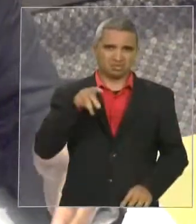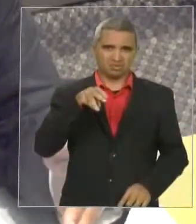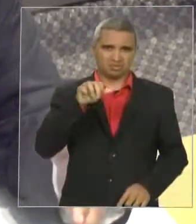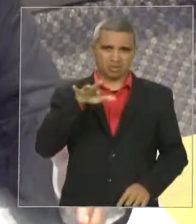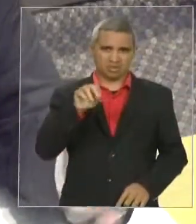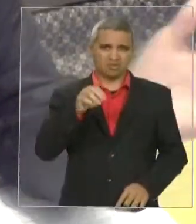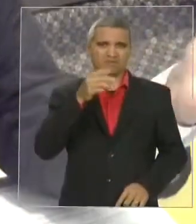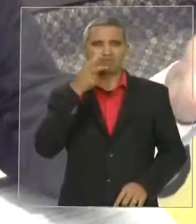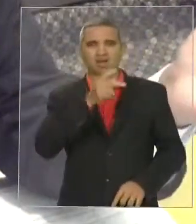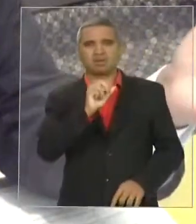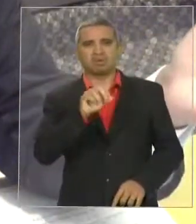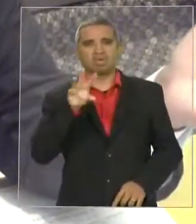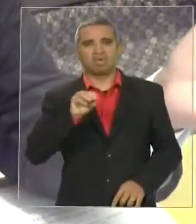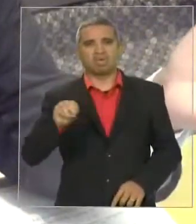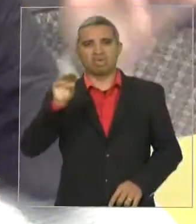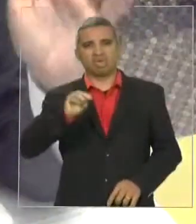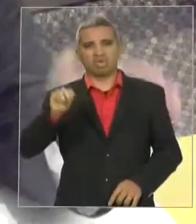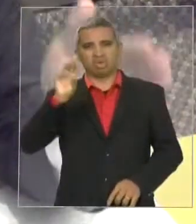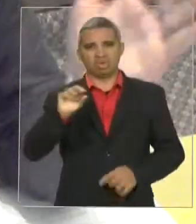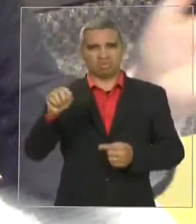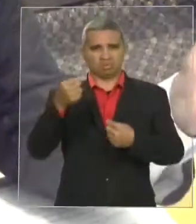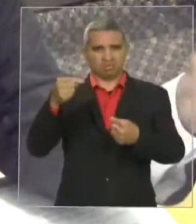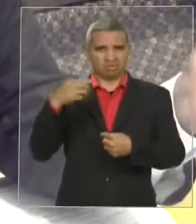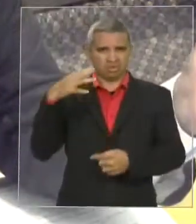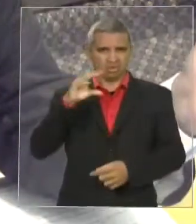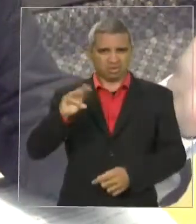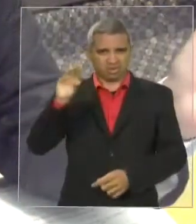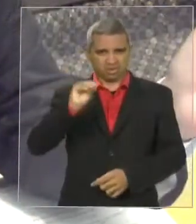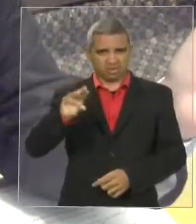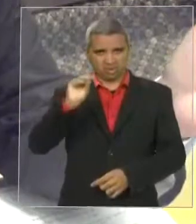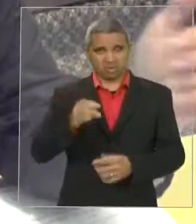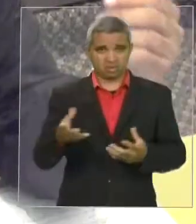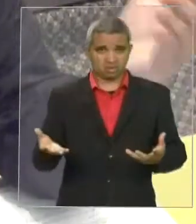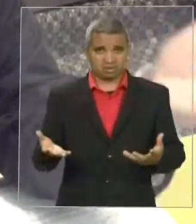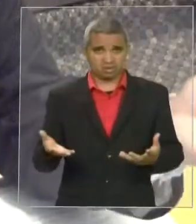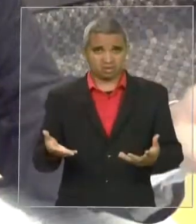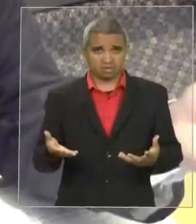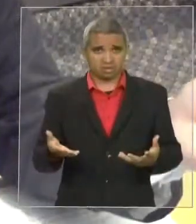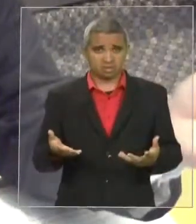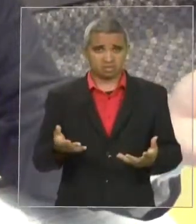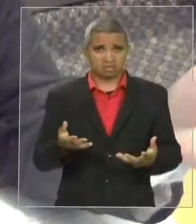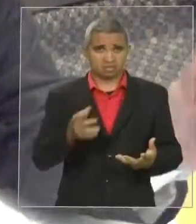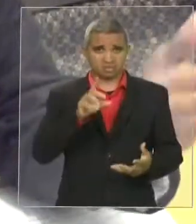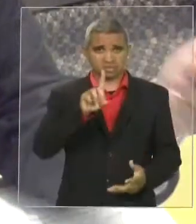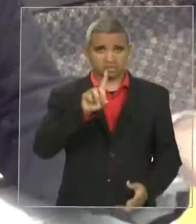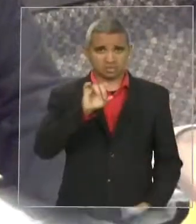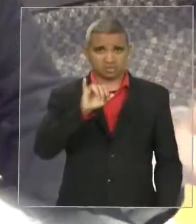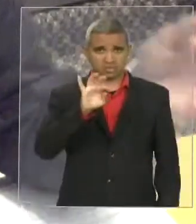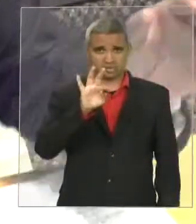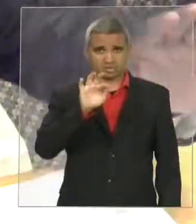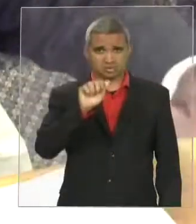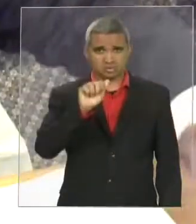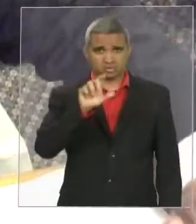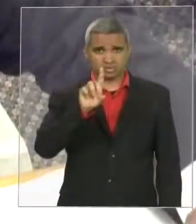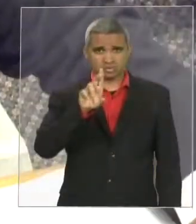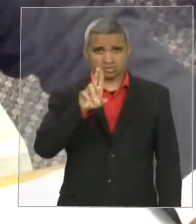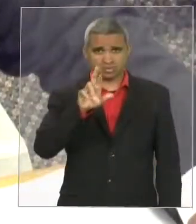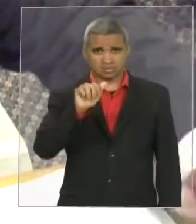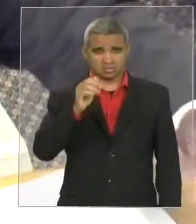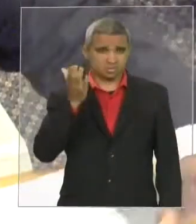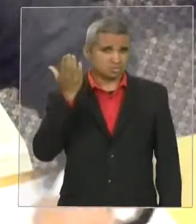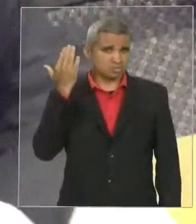Brasil. Ditadura. E a ditadura do pensamento único no Maranhão. Ninguém pode mais discutir, não tem ampla discussão. Nós temos